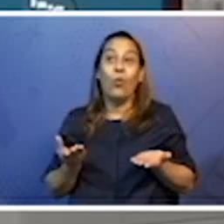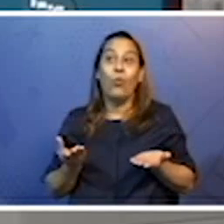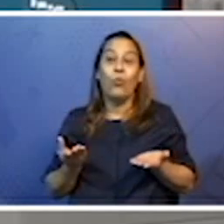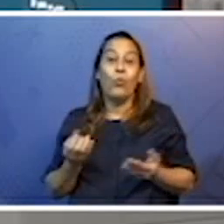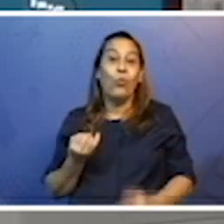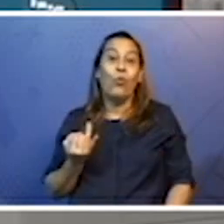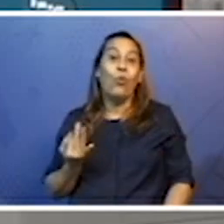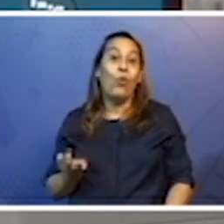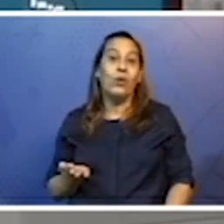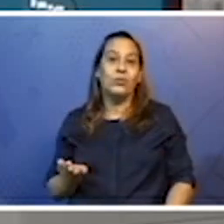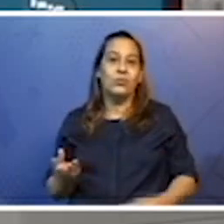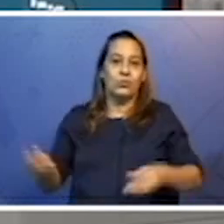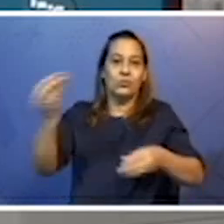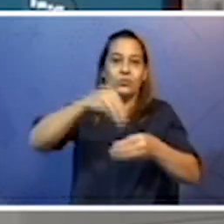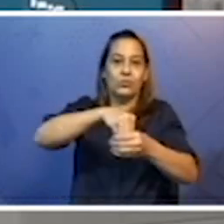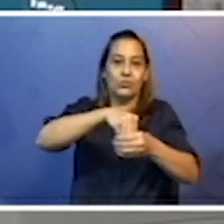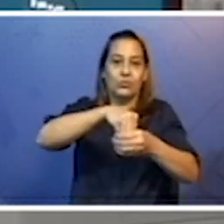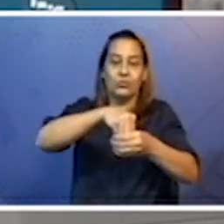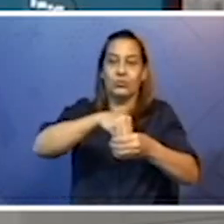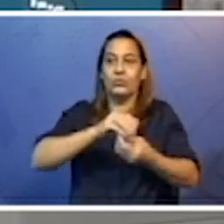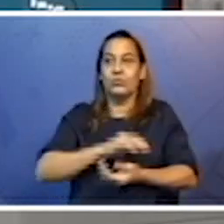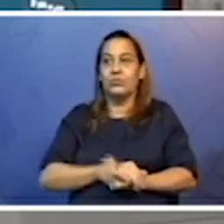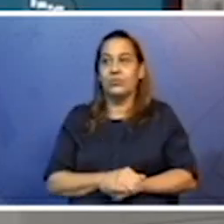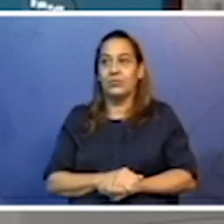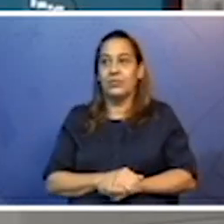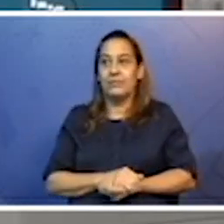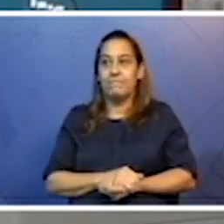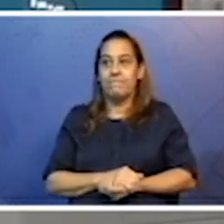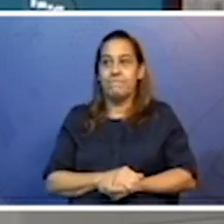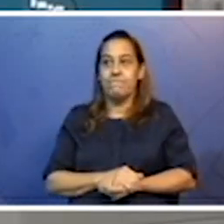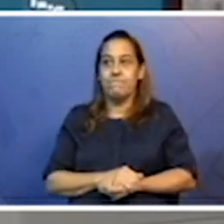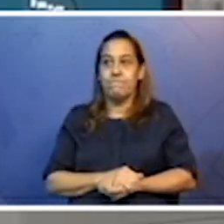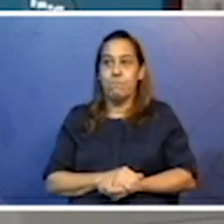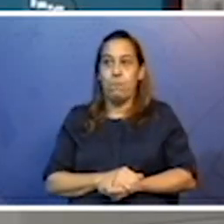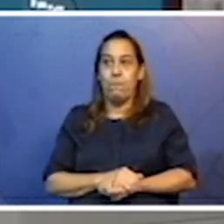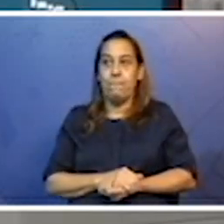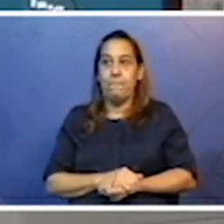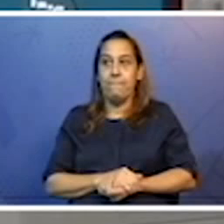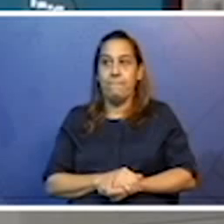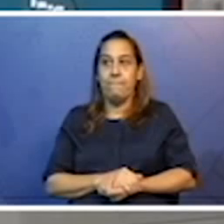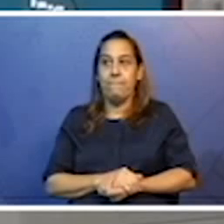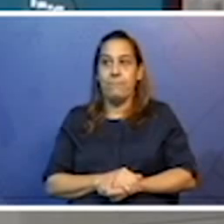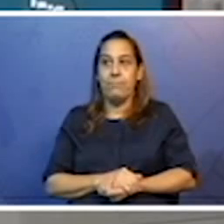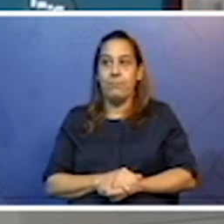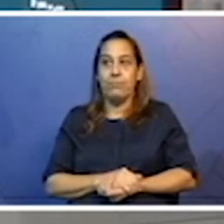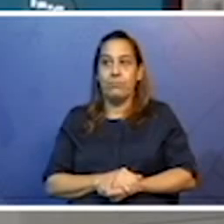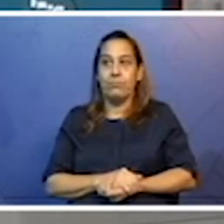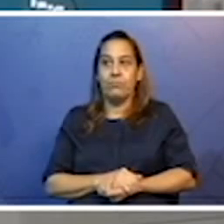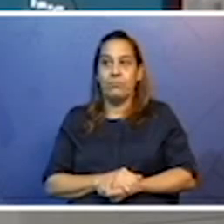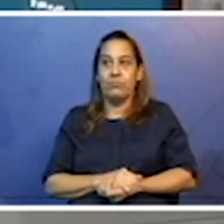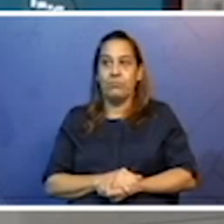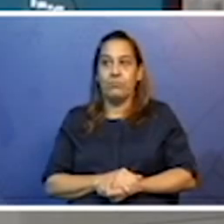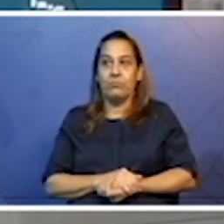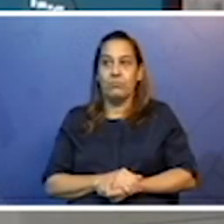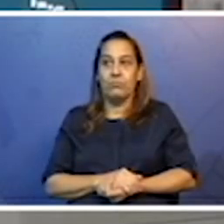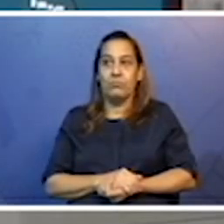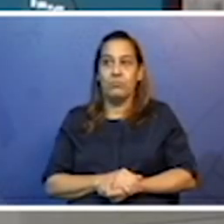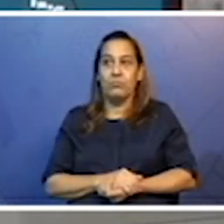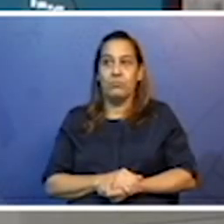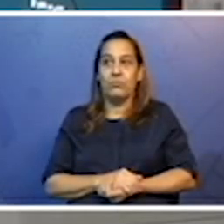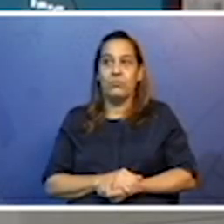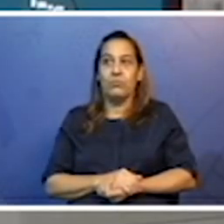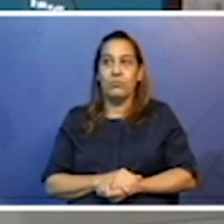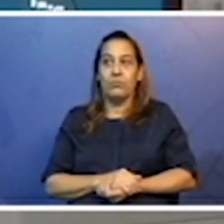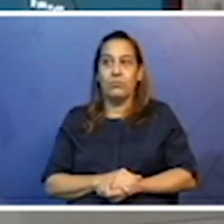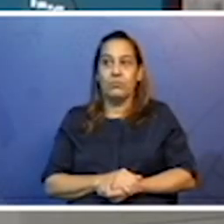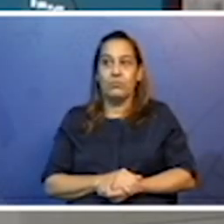e 500, professora, como assim? Esse é maior? Ah, mas esse aqui tem 2 litros. E esse aqui, ó, 500 mililitros